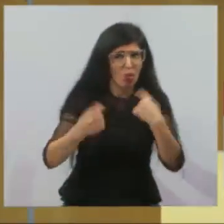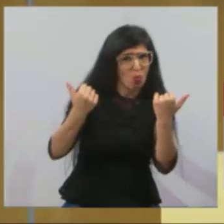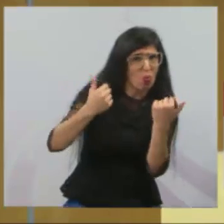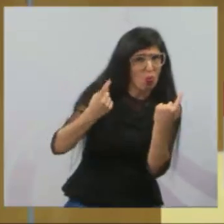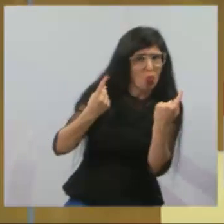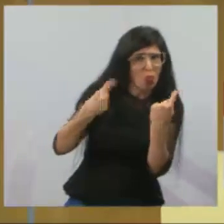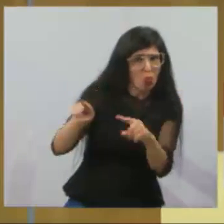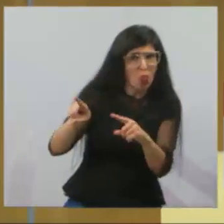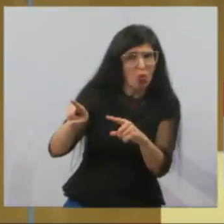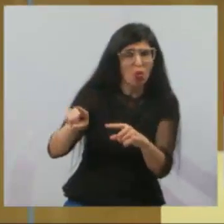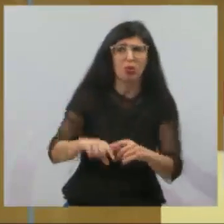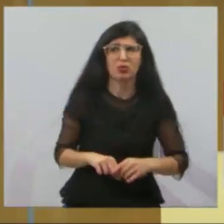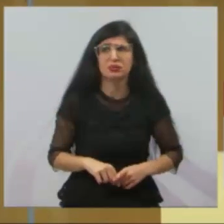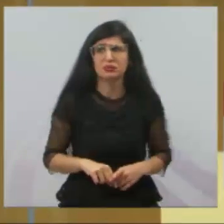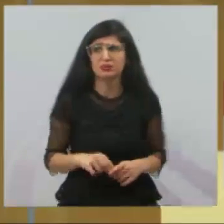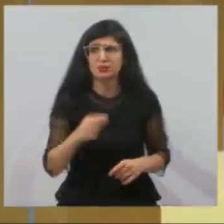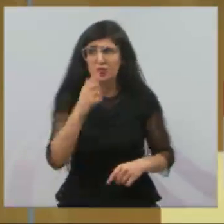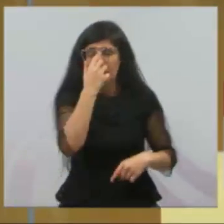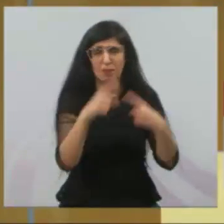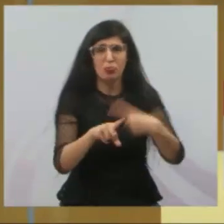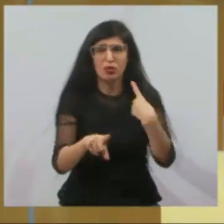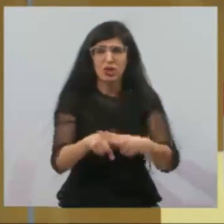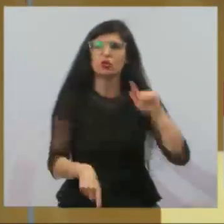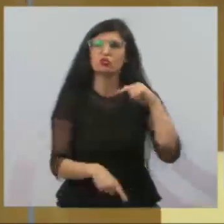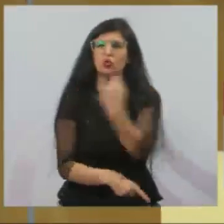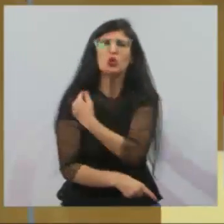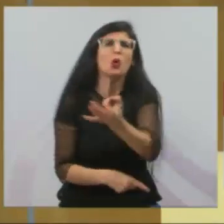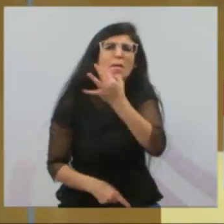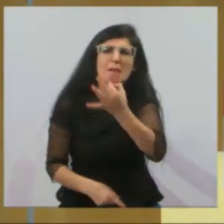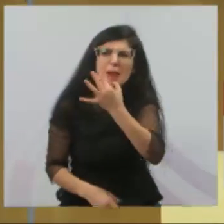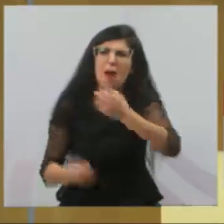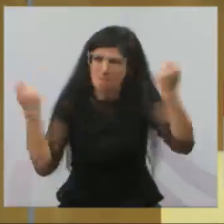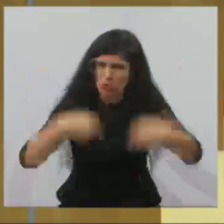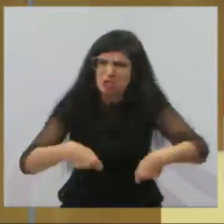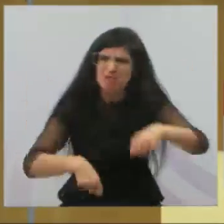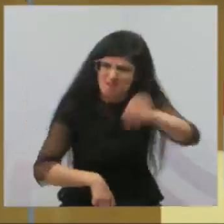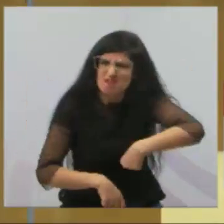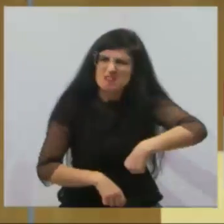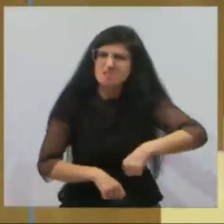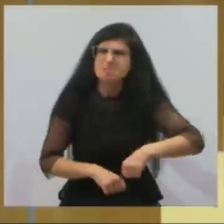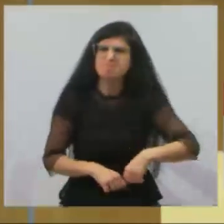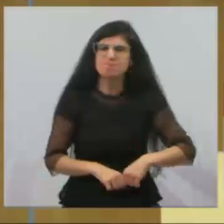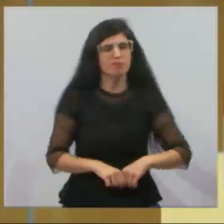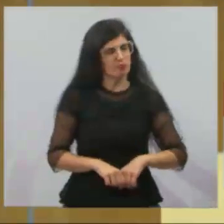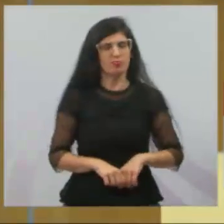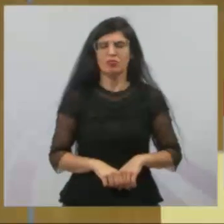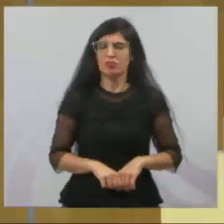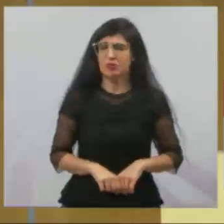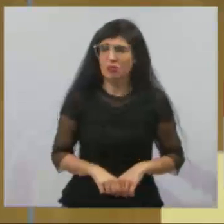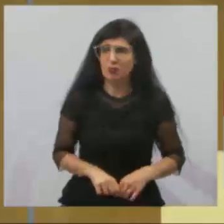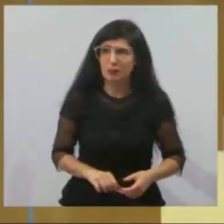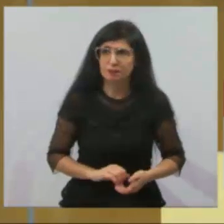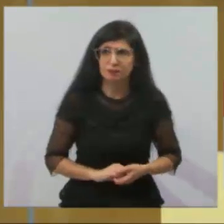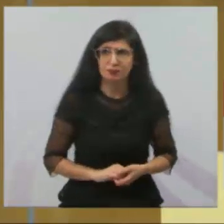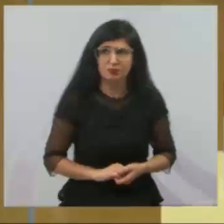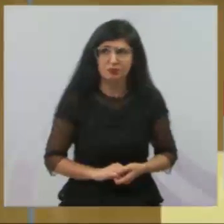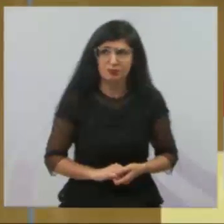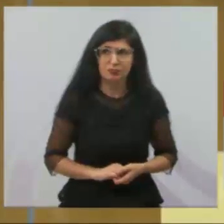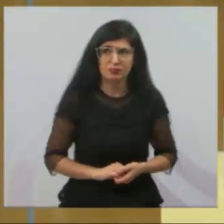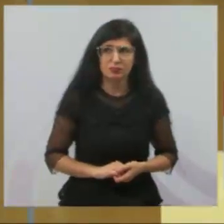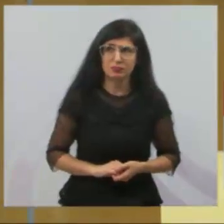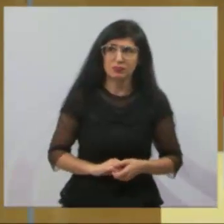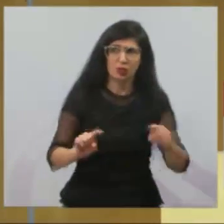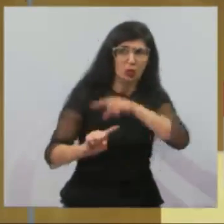uma questão de achar que nós temos o papel de criar aqui, de fato, uma situação onde pode, inclusive,